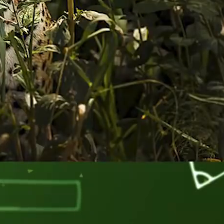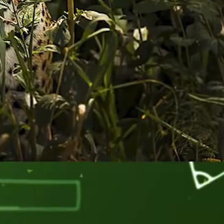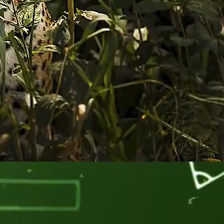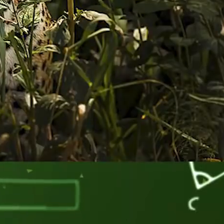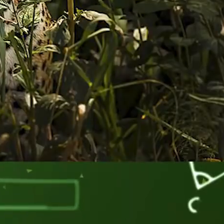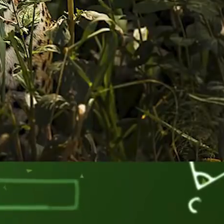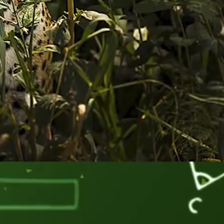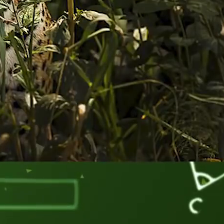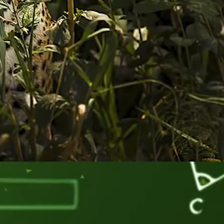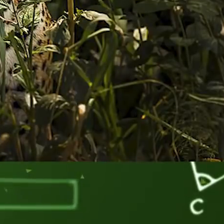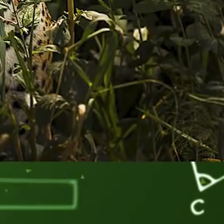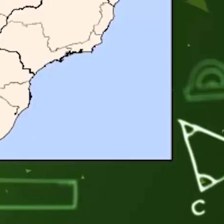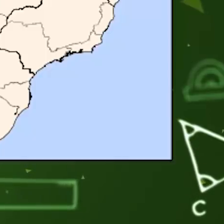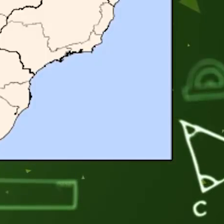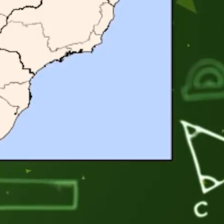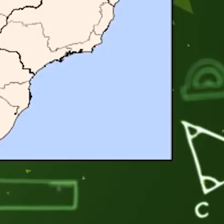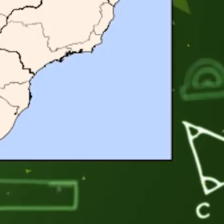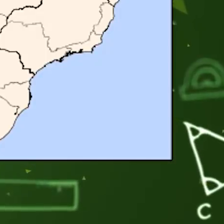Mato Grosso,